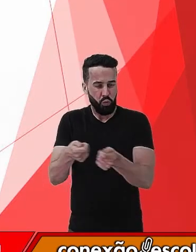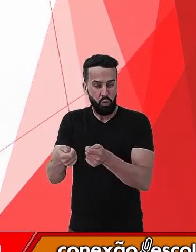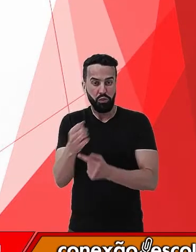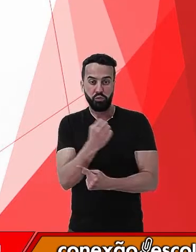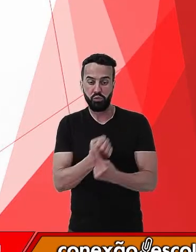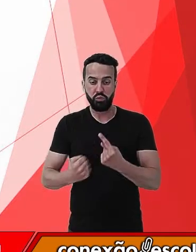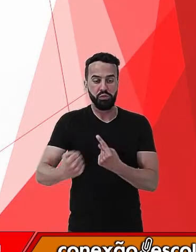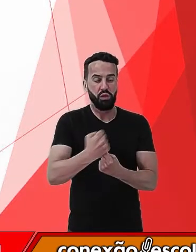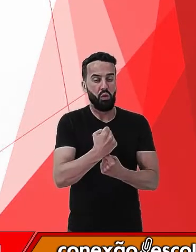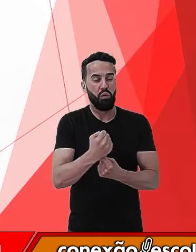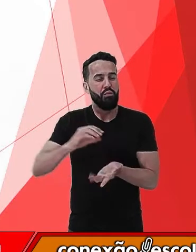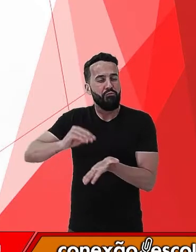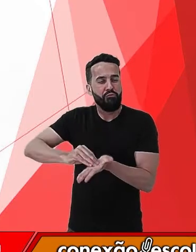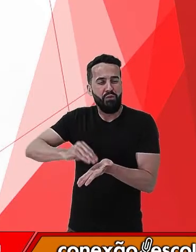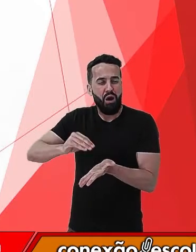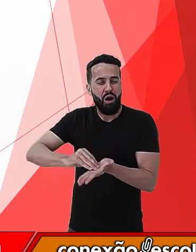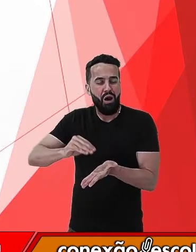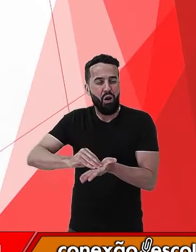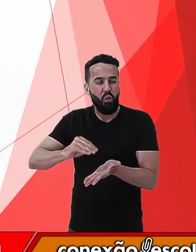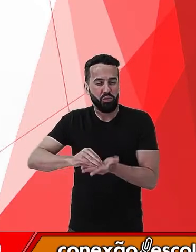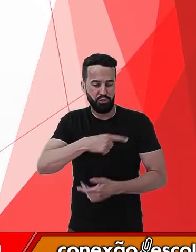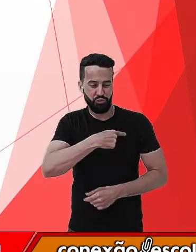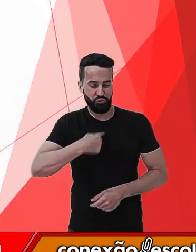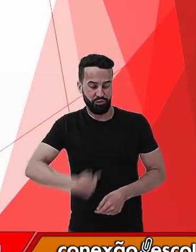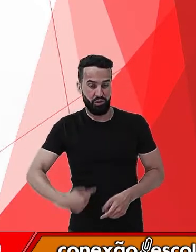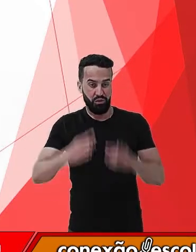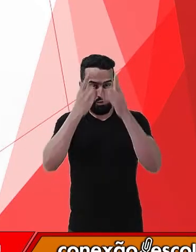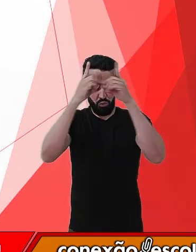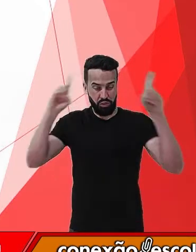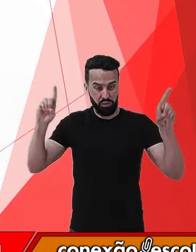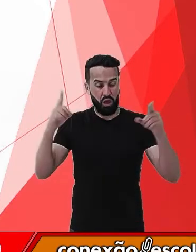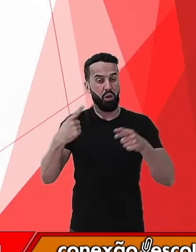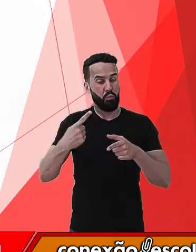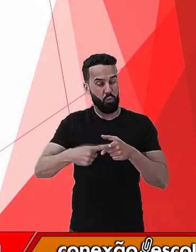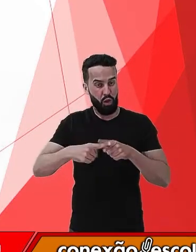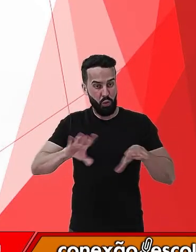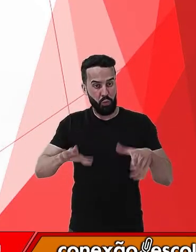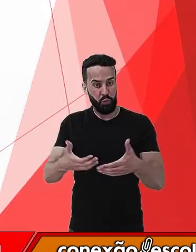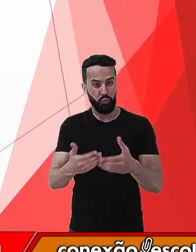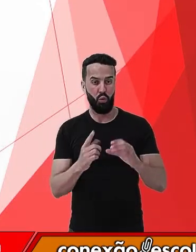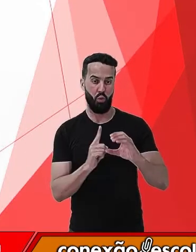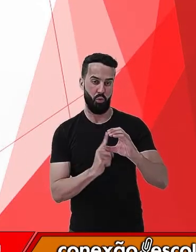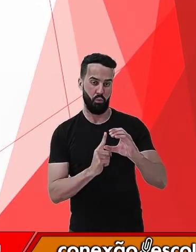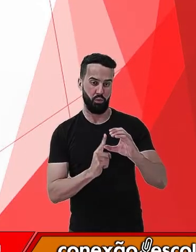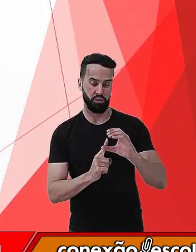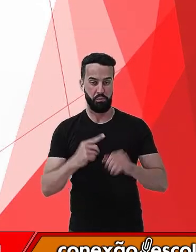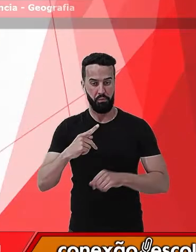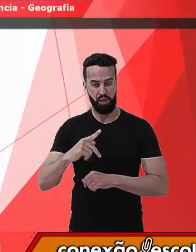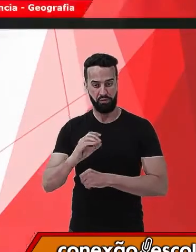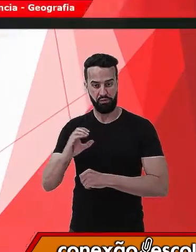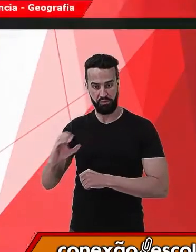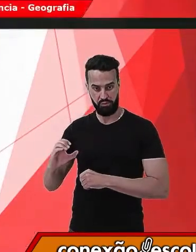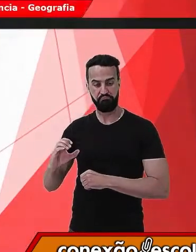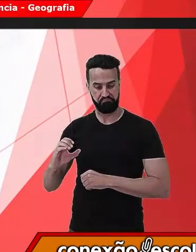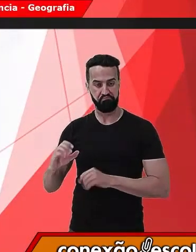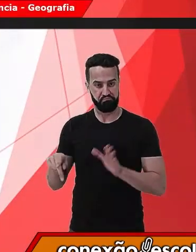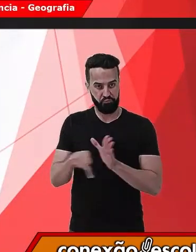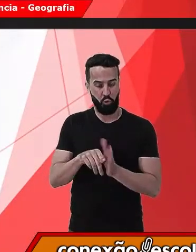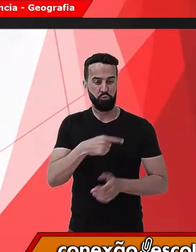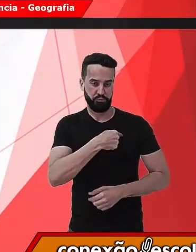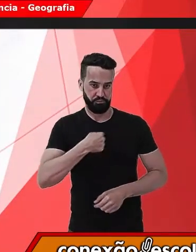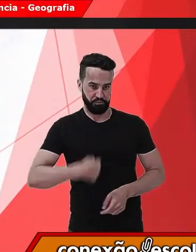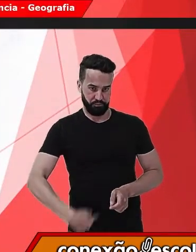ambiental, não tinha ali leis ambientais rígidas que deixavam o processo produtivo mais caro, uma grande extensão